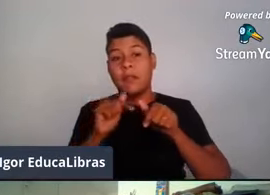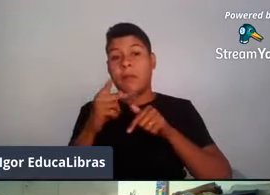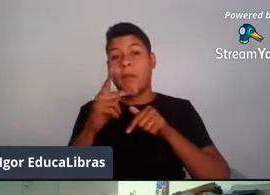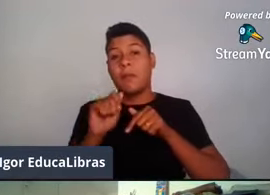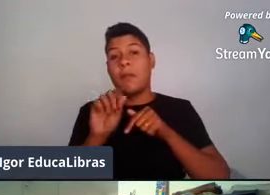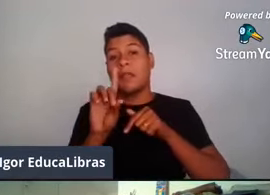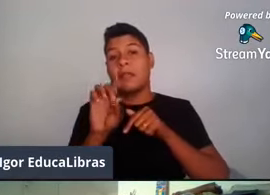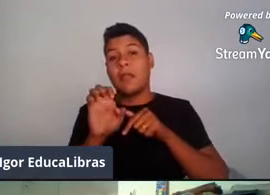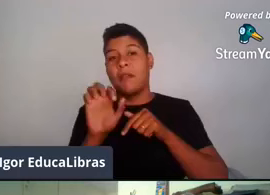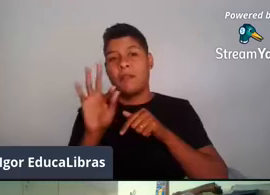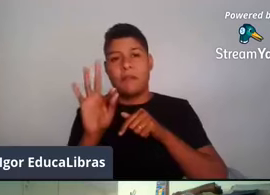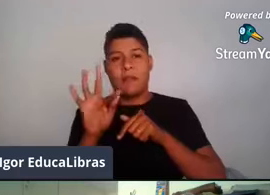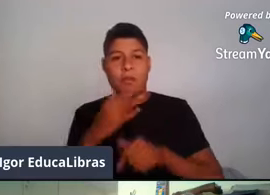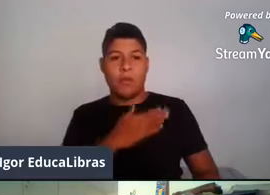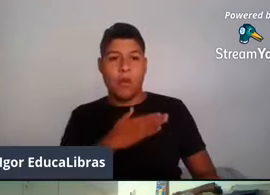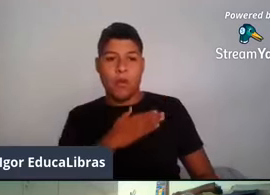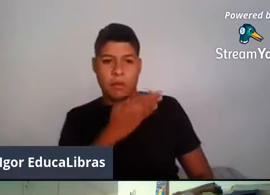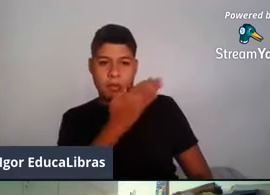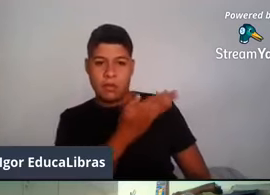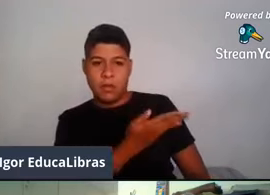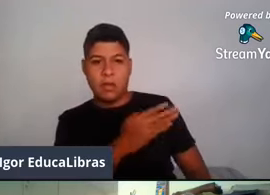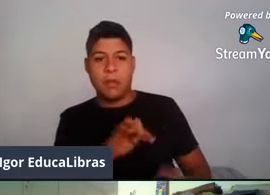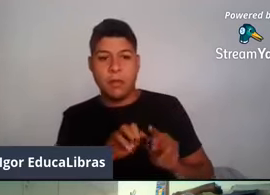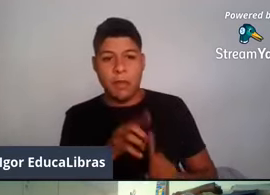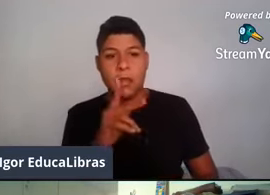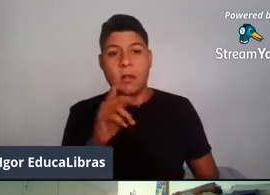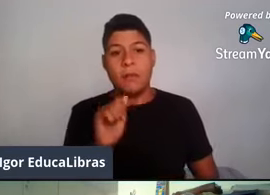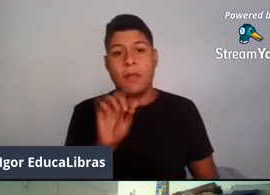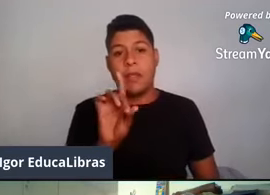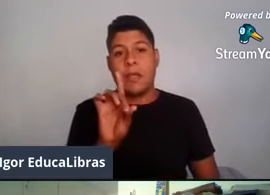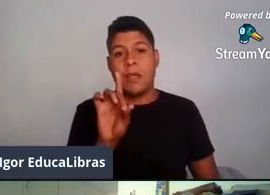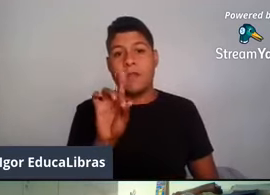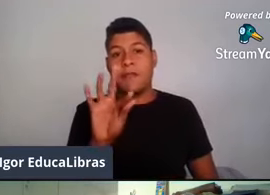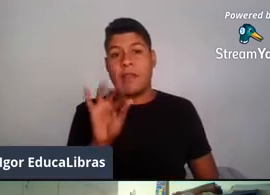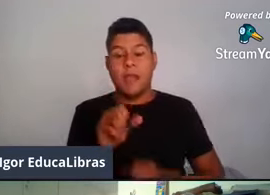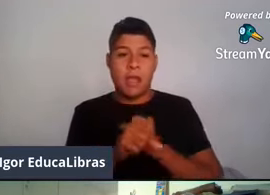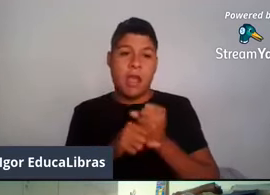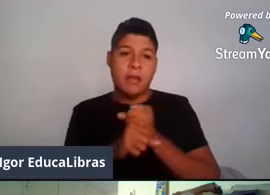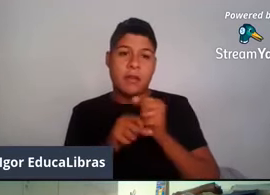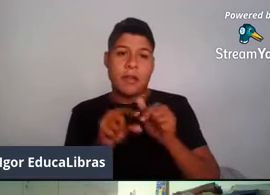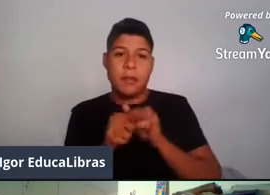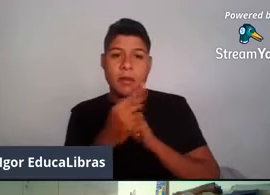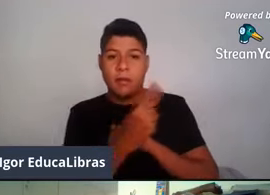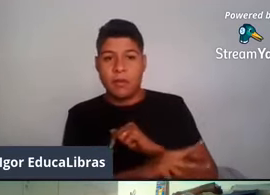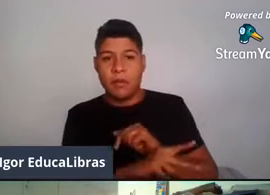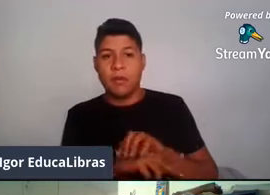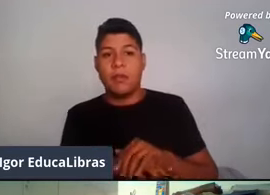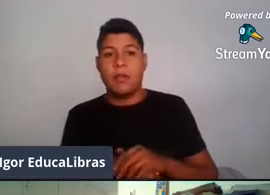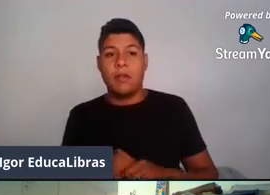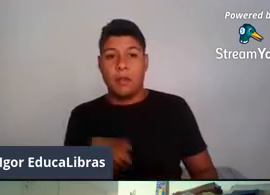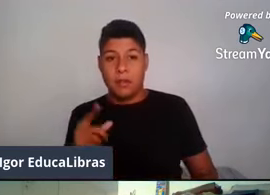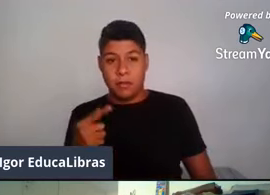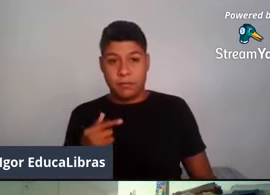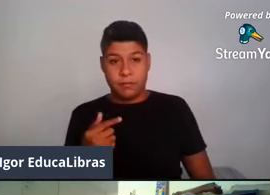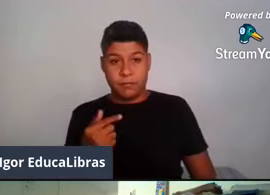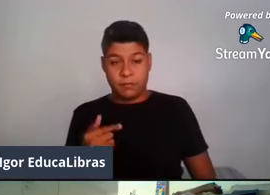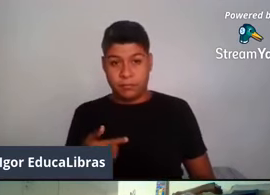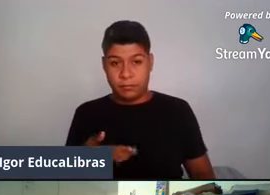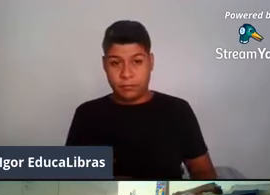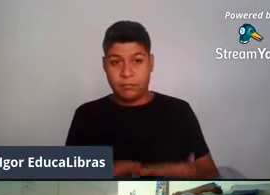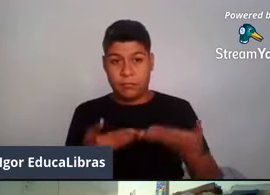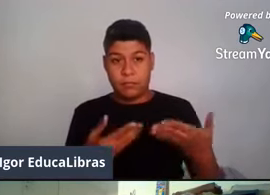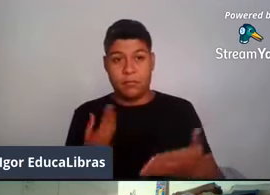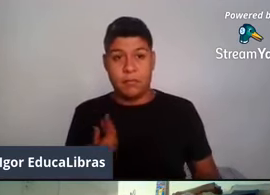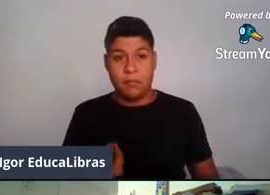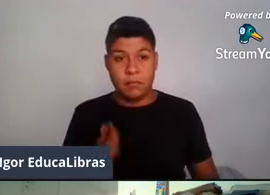Todo mundo gostava da Marinalva, mas ela estava lá no PADEF há anos, fazendo um trabalho ótimo lá. Então, quando eu fui convidado pelo Dória para